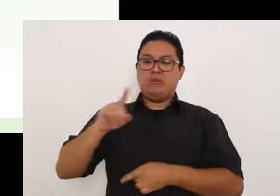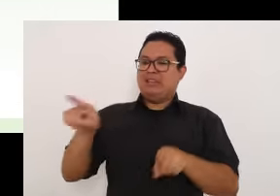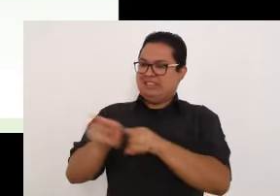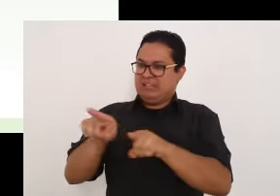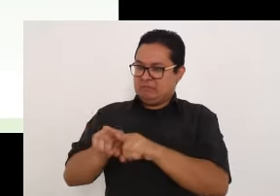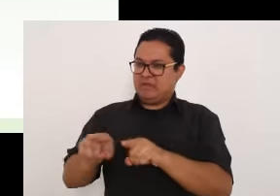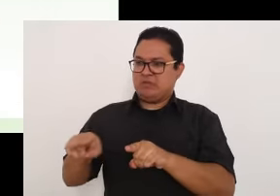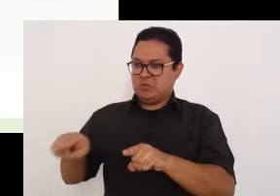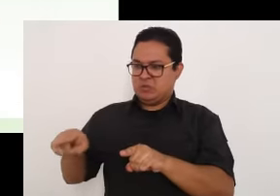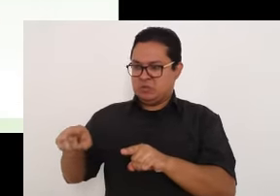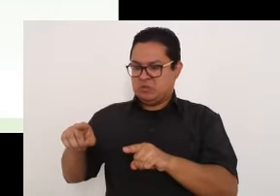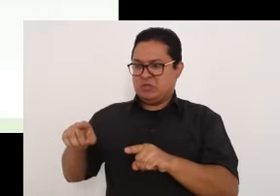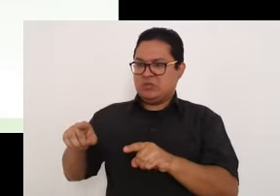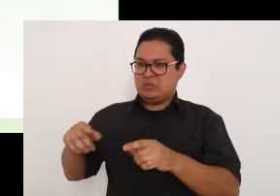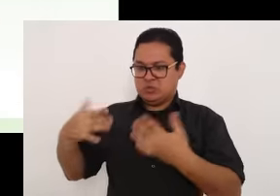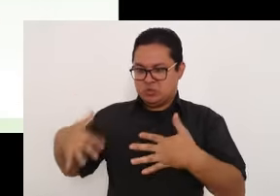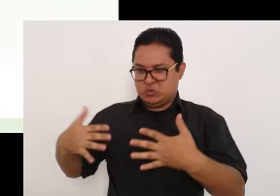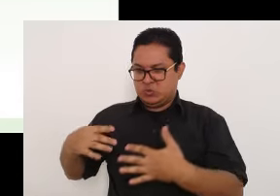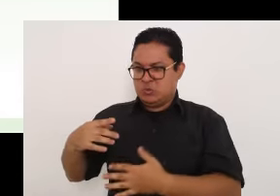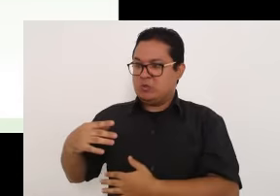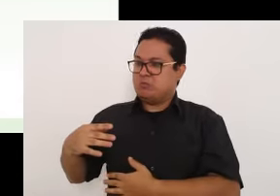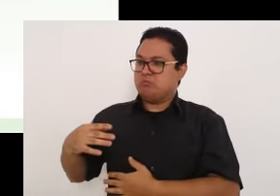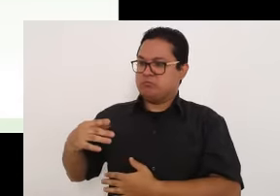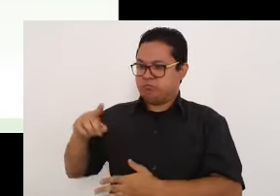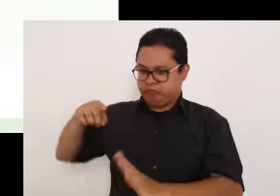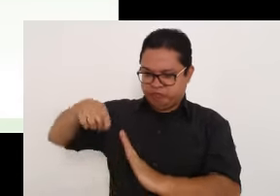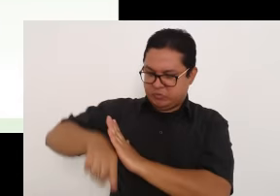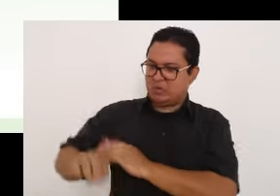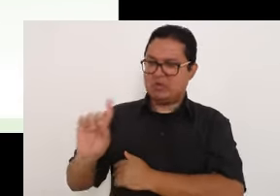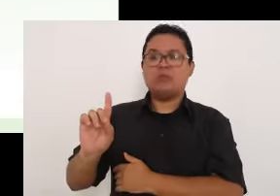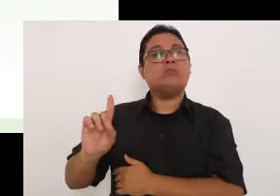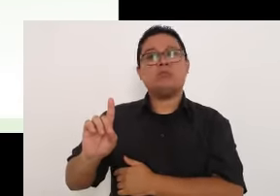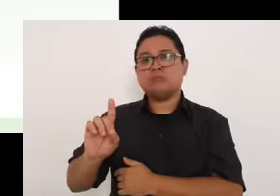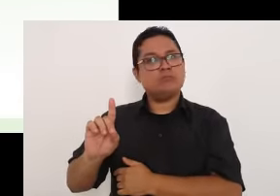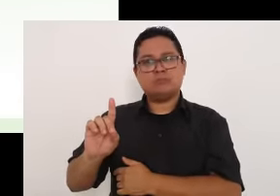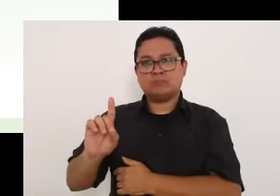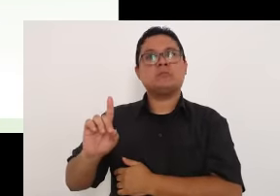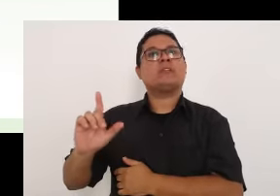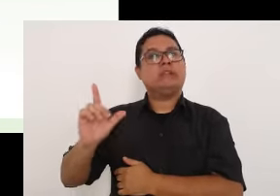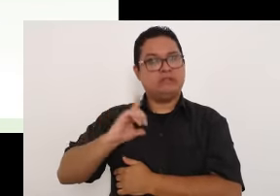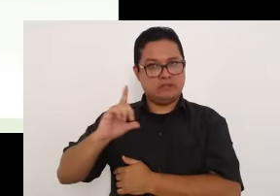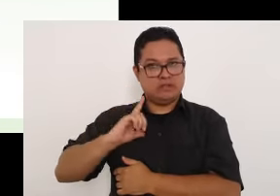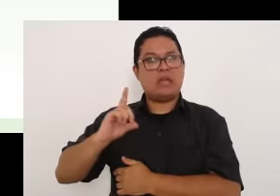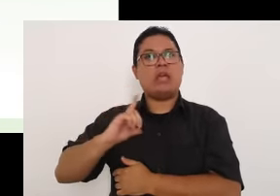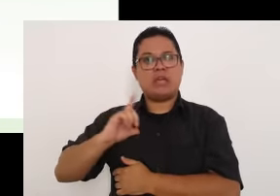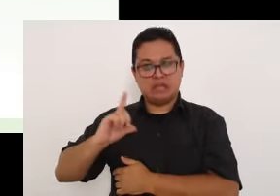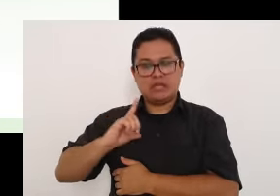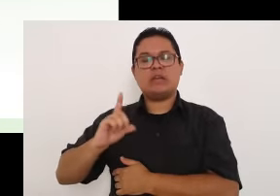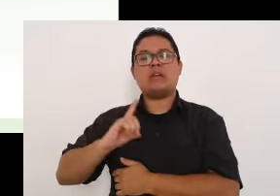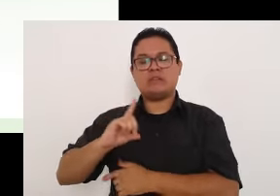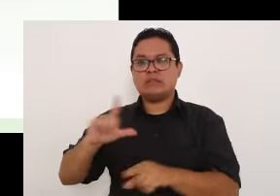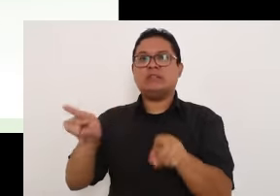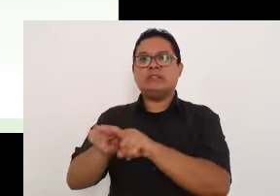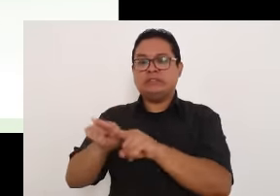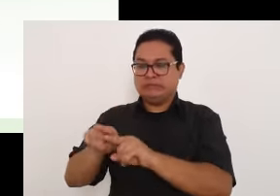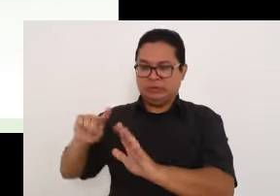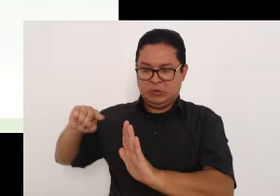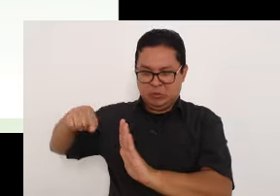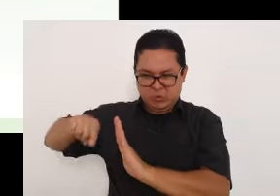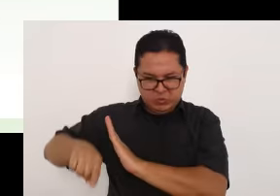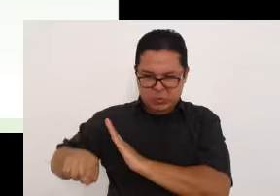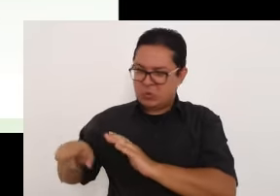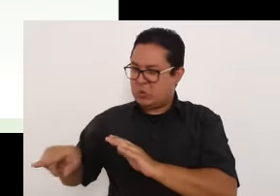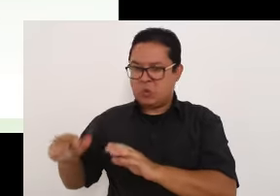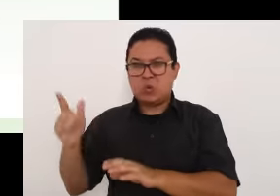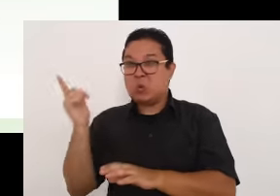grande complexidade, porque ele é simples quando a gente olha ele na bioquímica, mas nessa